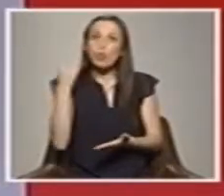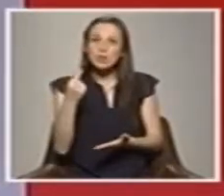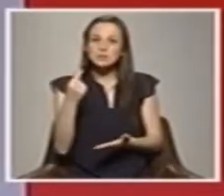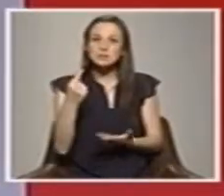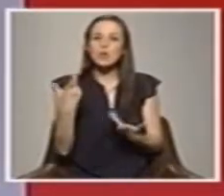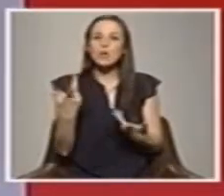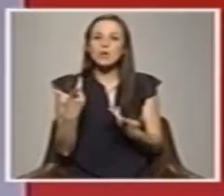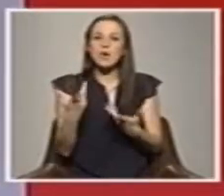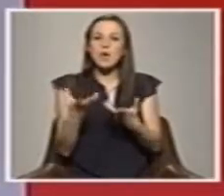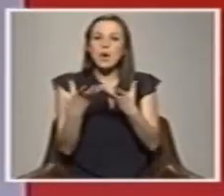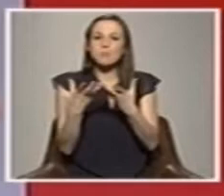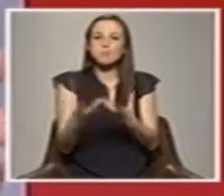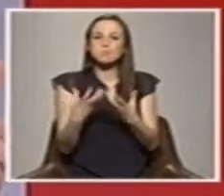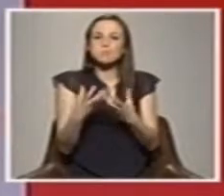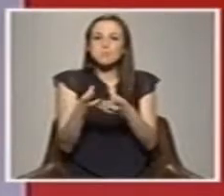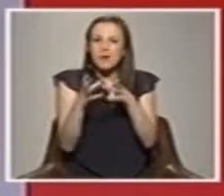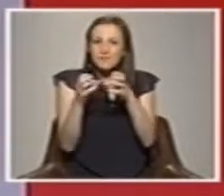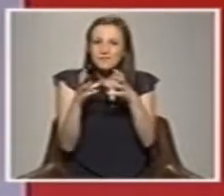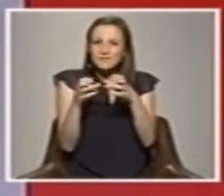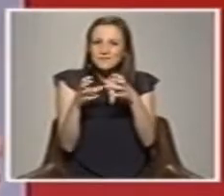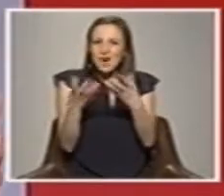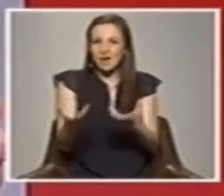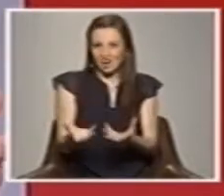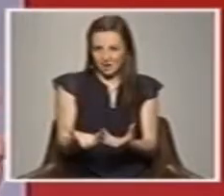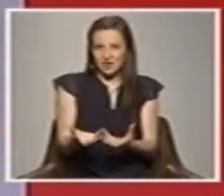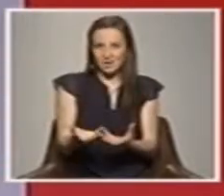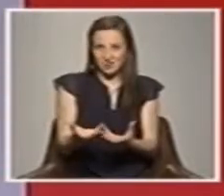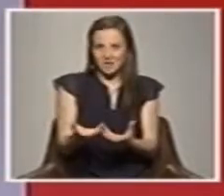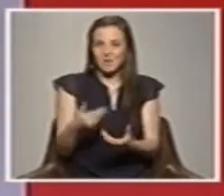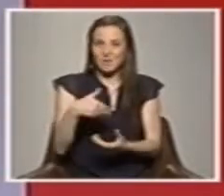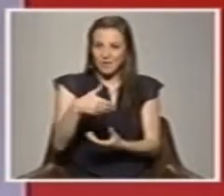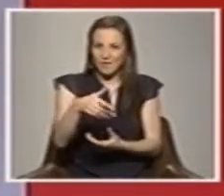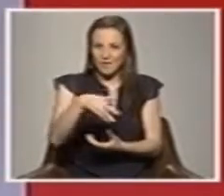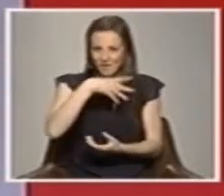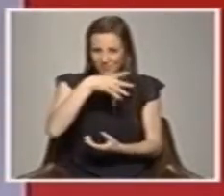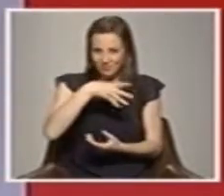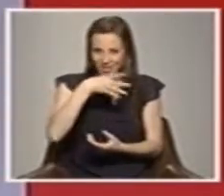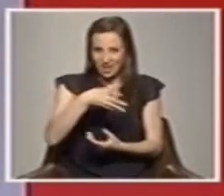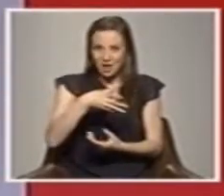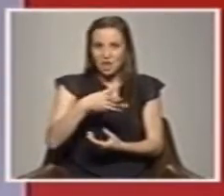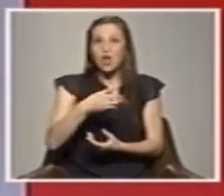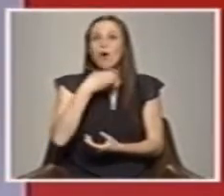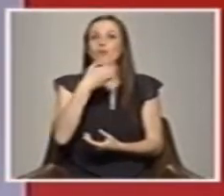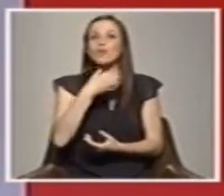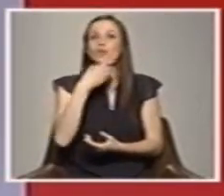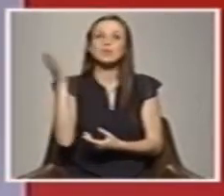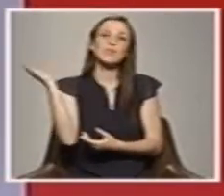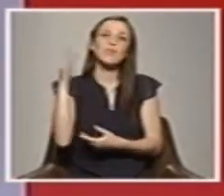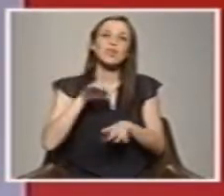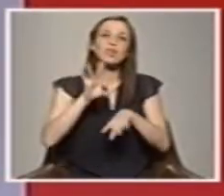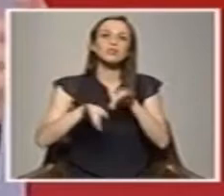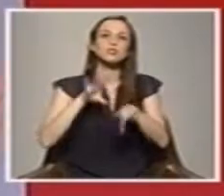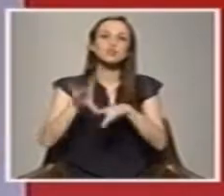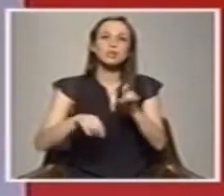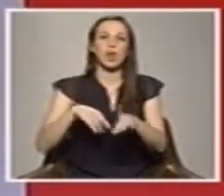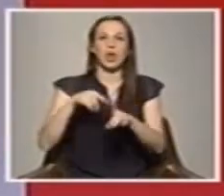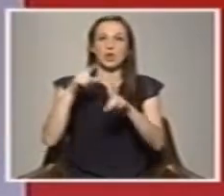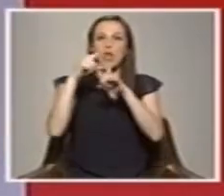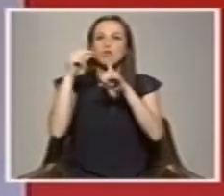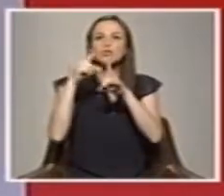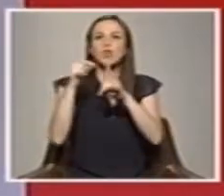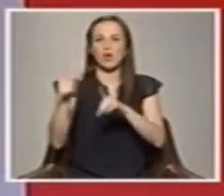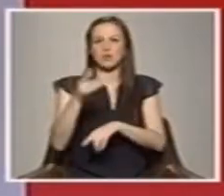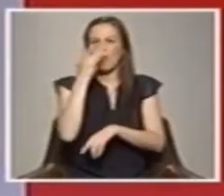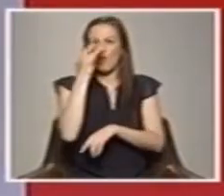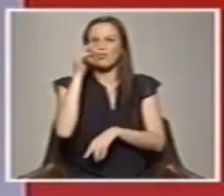madura. Daí o conceito, com certeza mais à frente vamos invocar, quando a fruta vem da Austrália ou da Nova Zelândia ou da África do